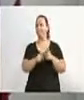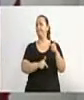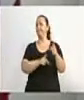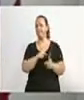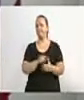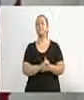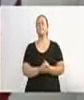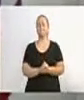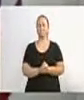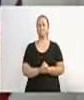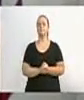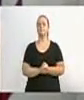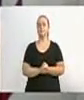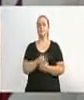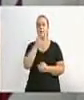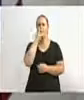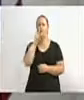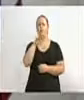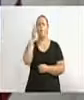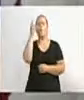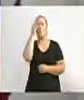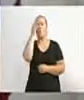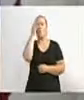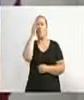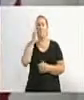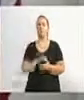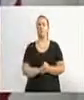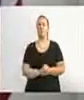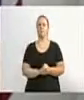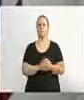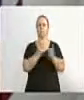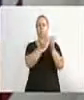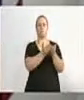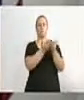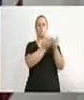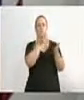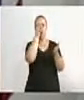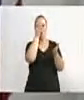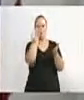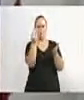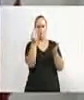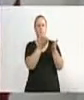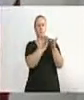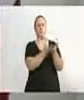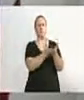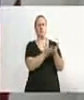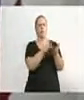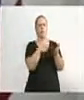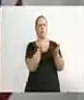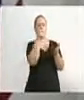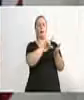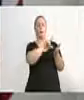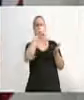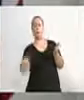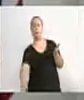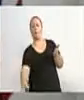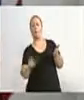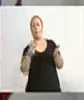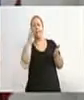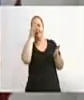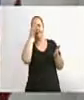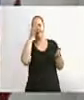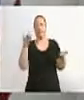Dilma. É que nem rato. Rato faz assim, começa a afundar o barco, é o primeiro a sair. O PMDB, realmente, no Brasil,